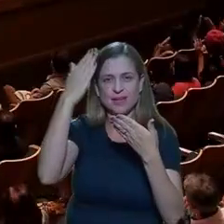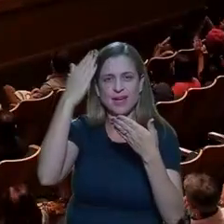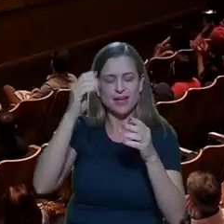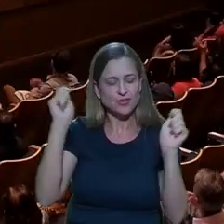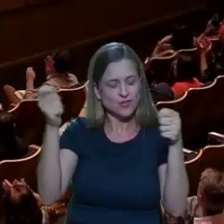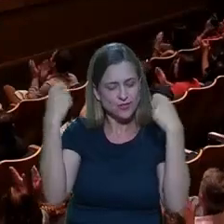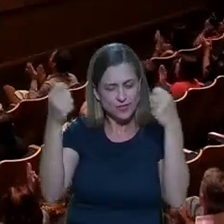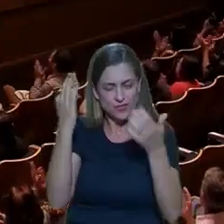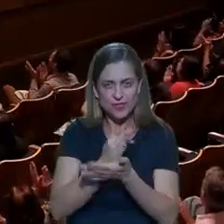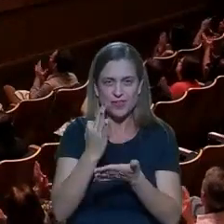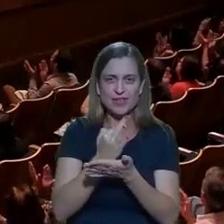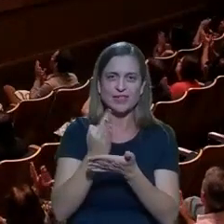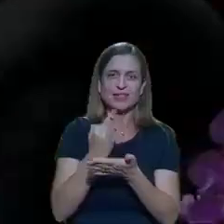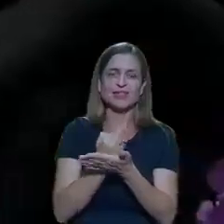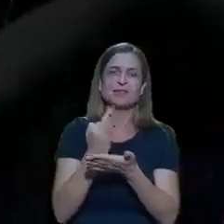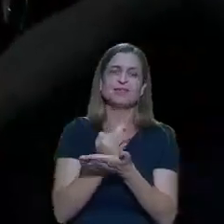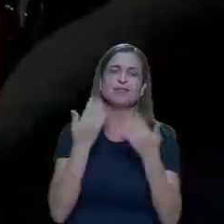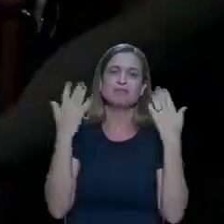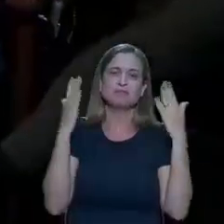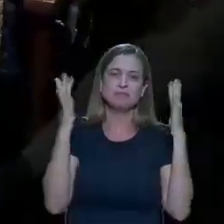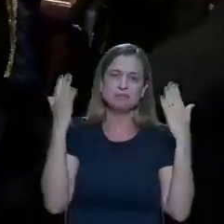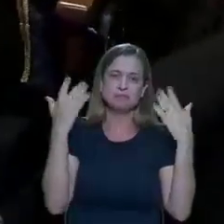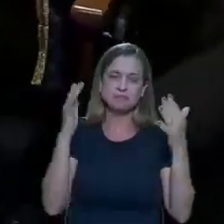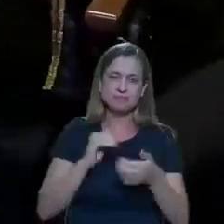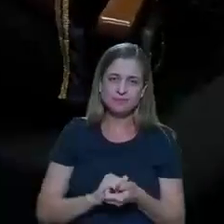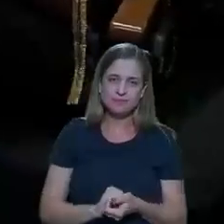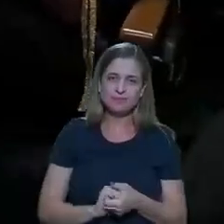o Fli Araxá. Viva.